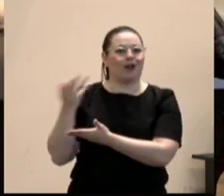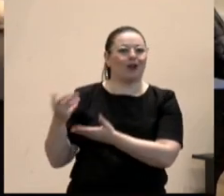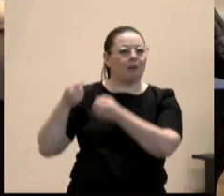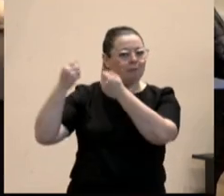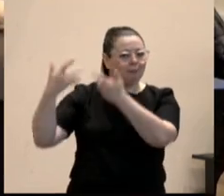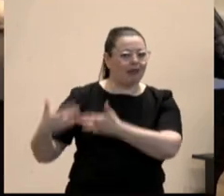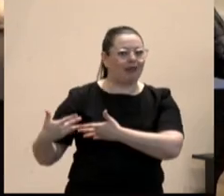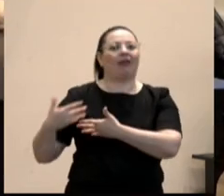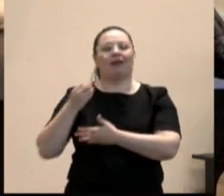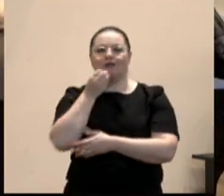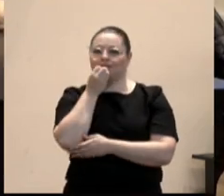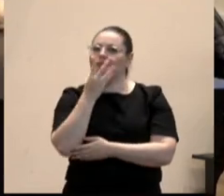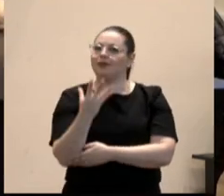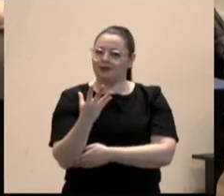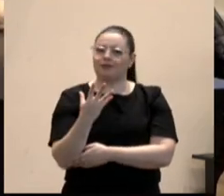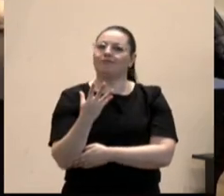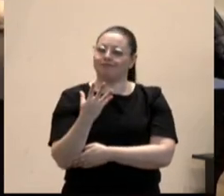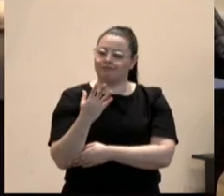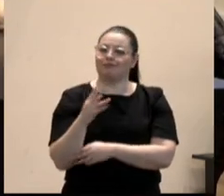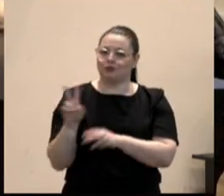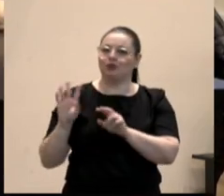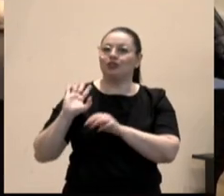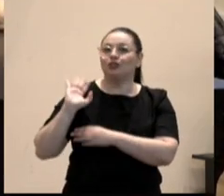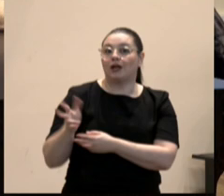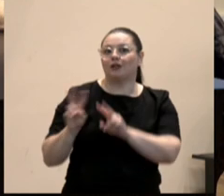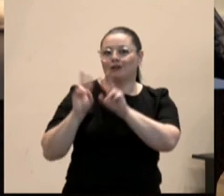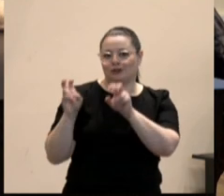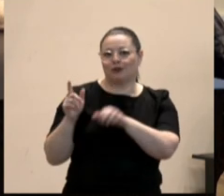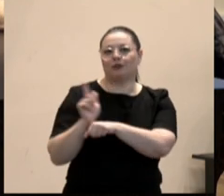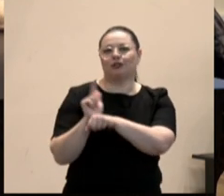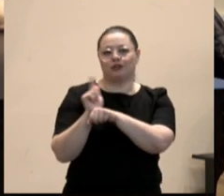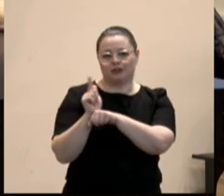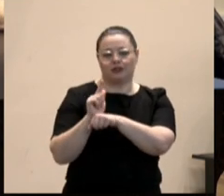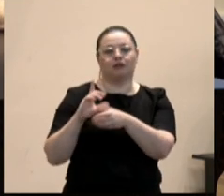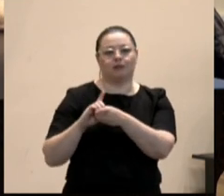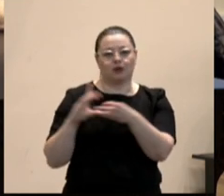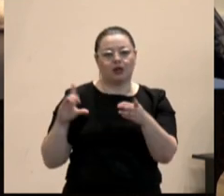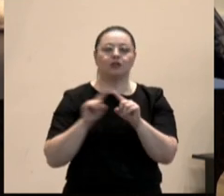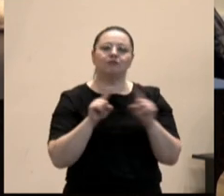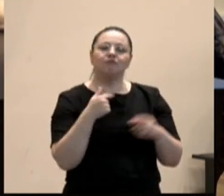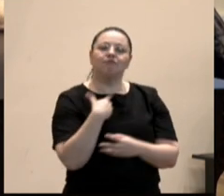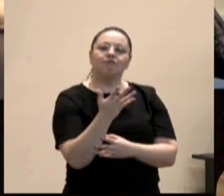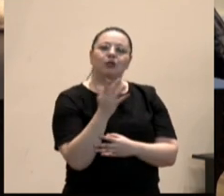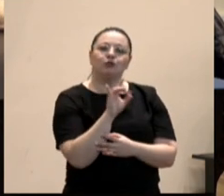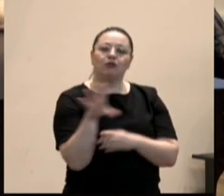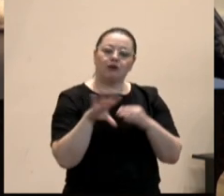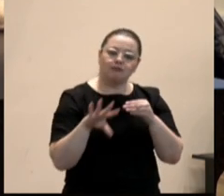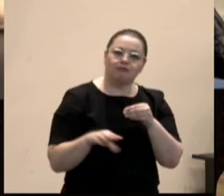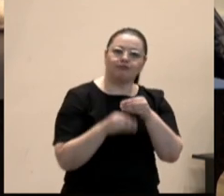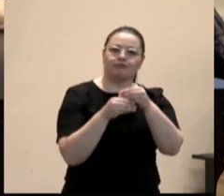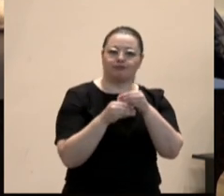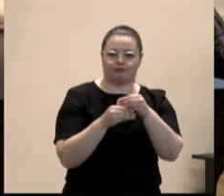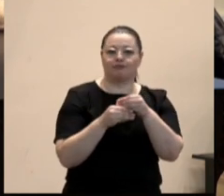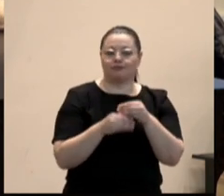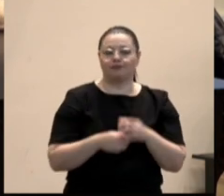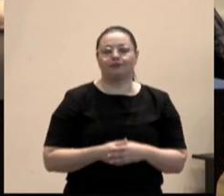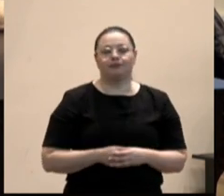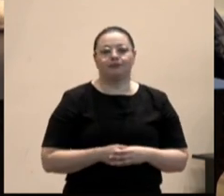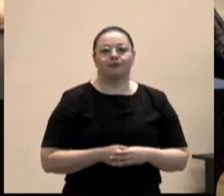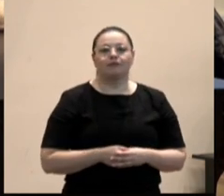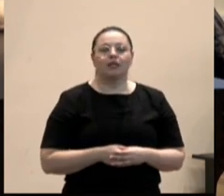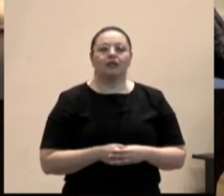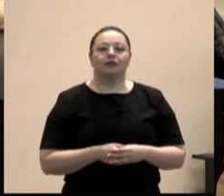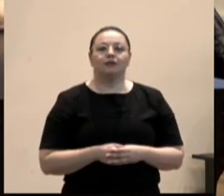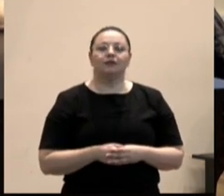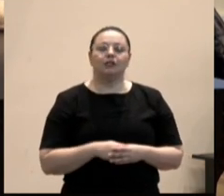uma bela explanação do que se trata a gestão democrática. Eu acho que eu complemento aqui as suas palavras. Então, nesse